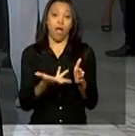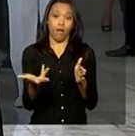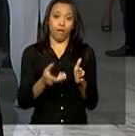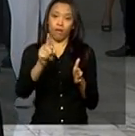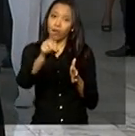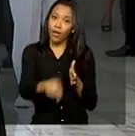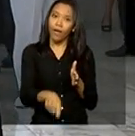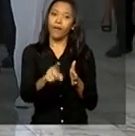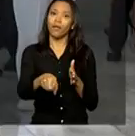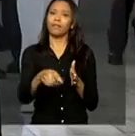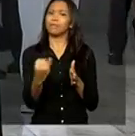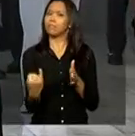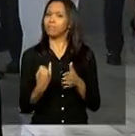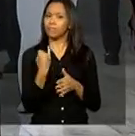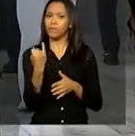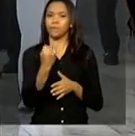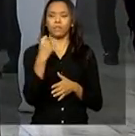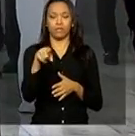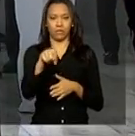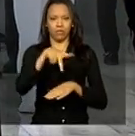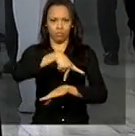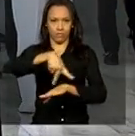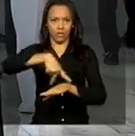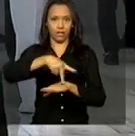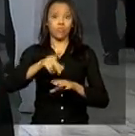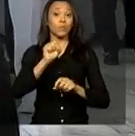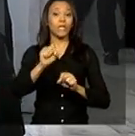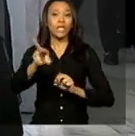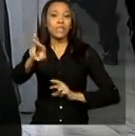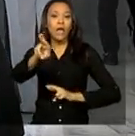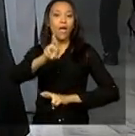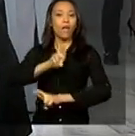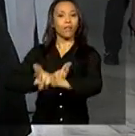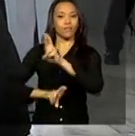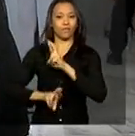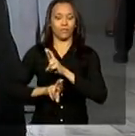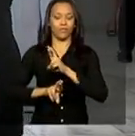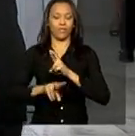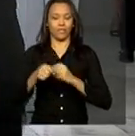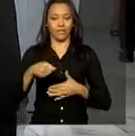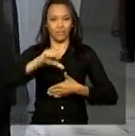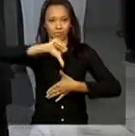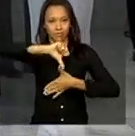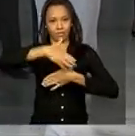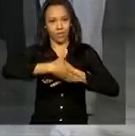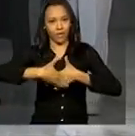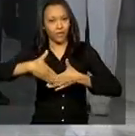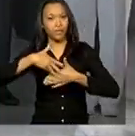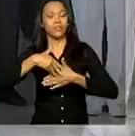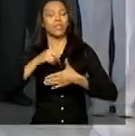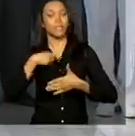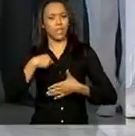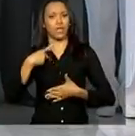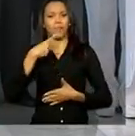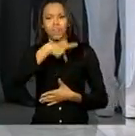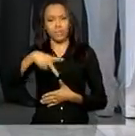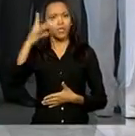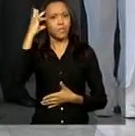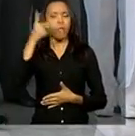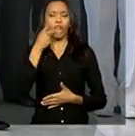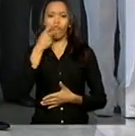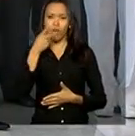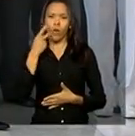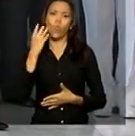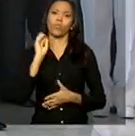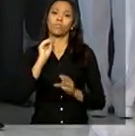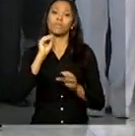portanto, um ente bastante importante nessas relações de América Latina, as quais a presidente fez menção também durante o seu